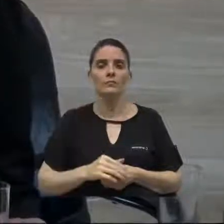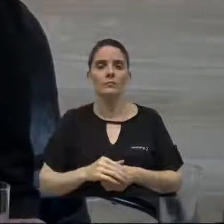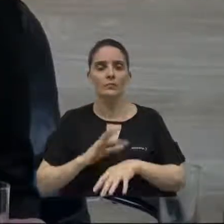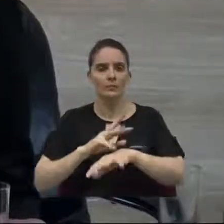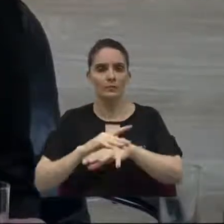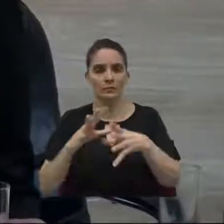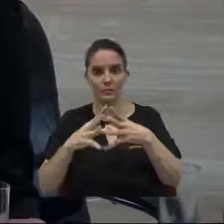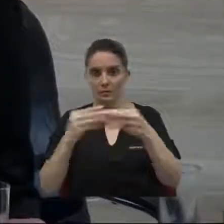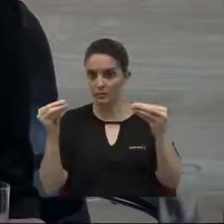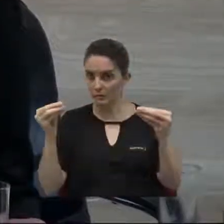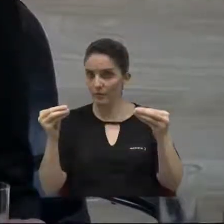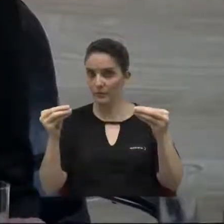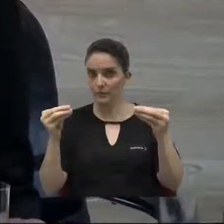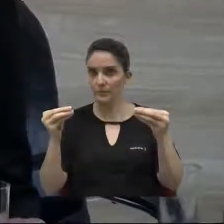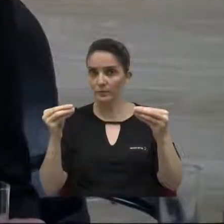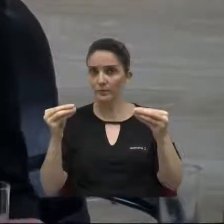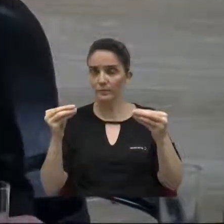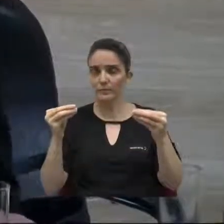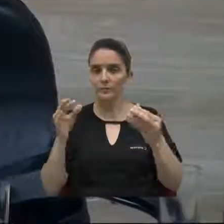doenças